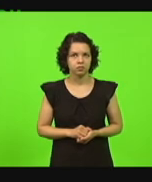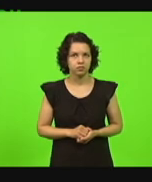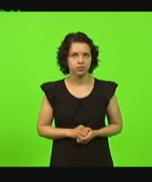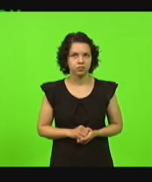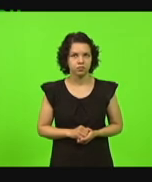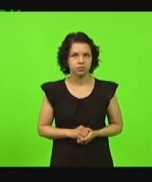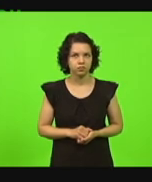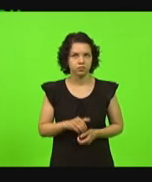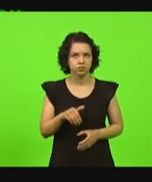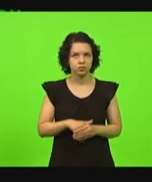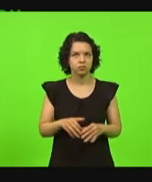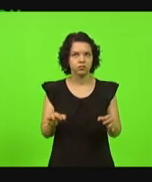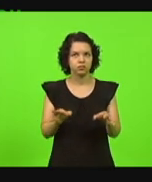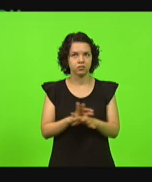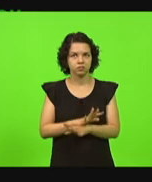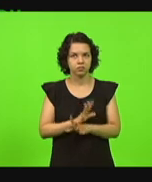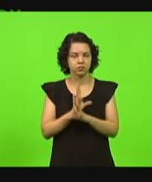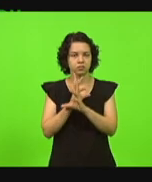Encerrada a votação, colho o resultado.